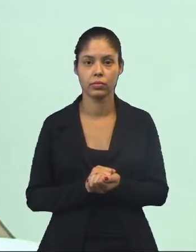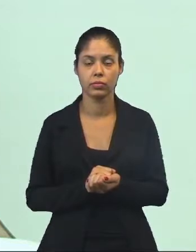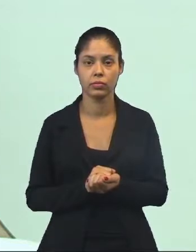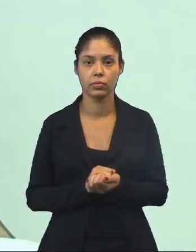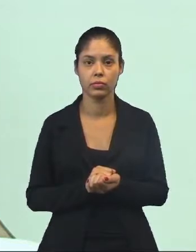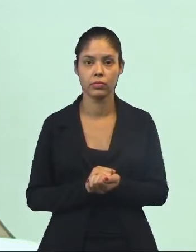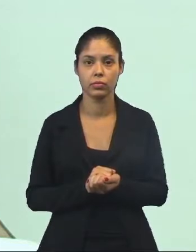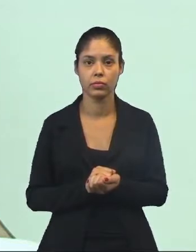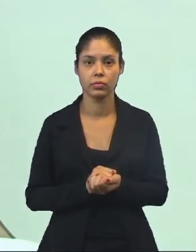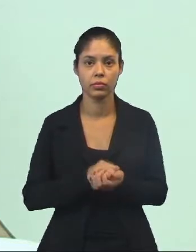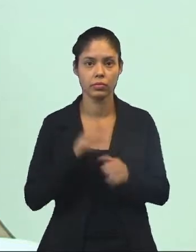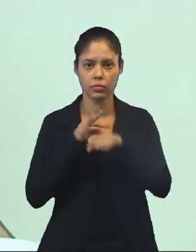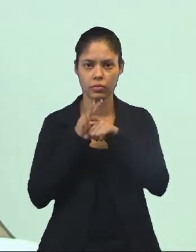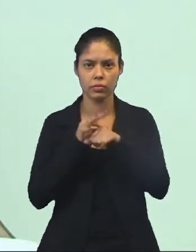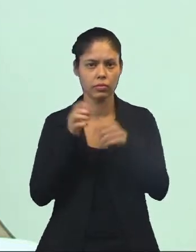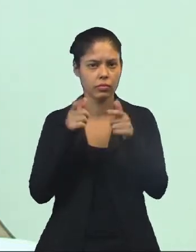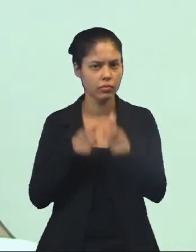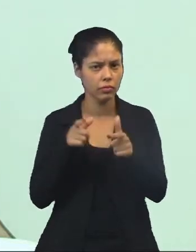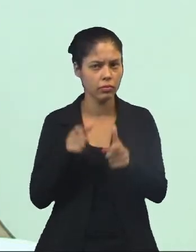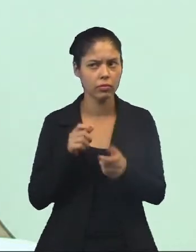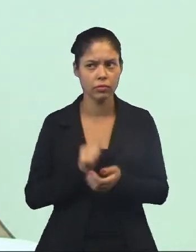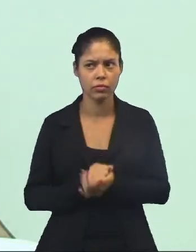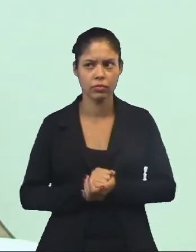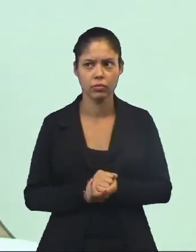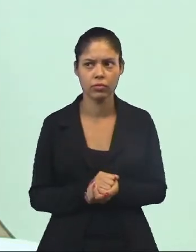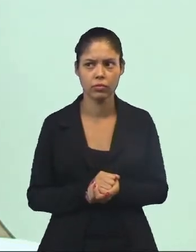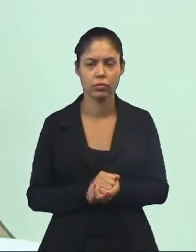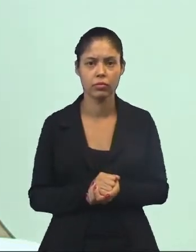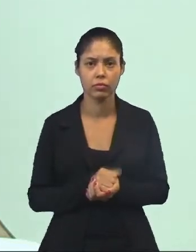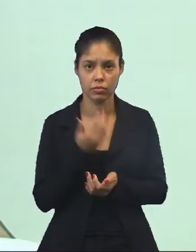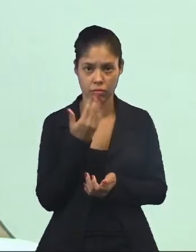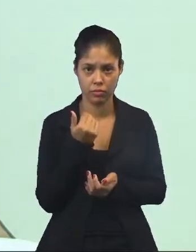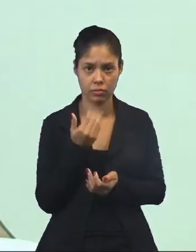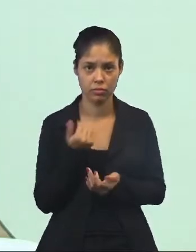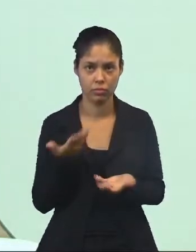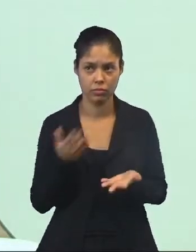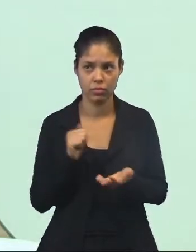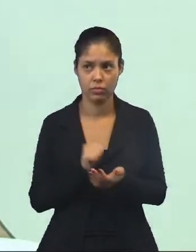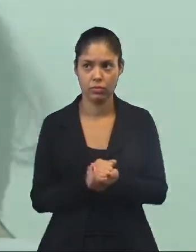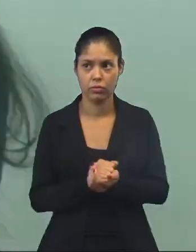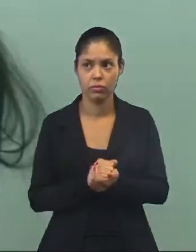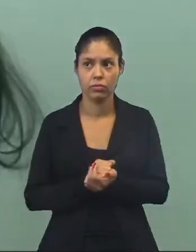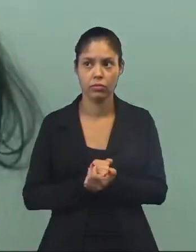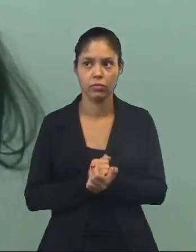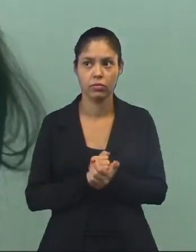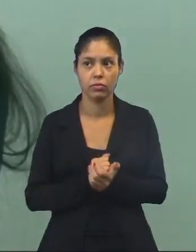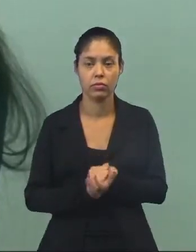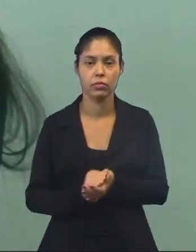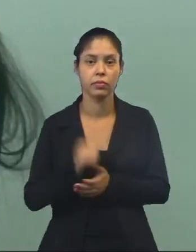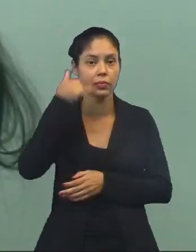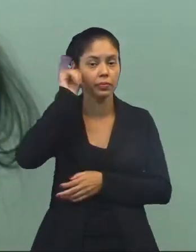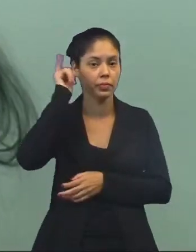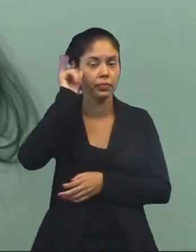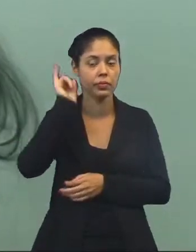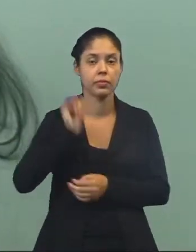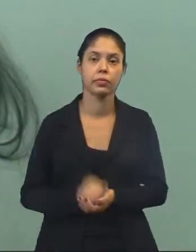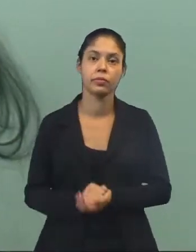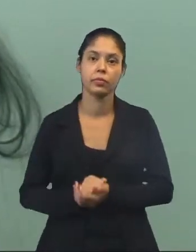Da onde vem a carne? Vocês lembram? A origem do alimento, né, agora? Ela vem do gado.